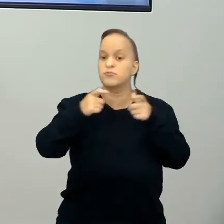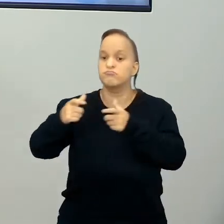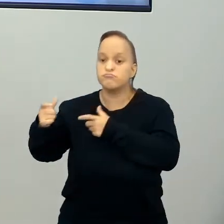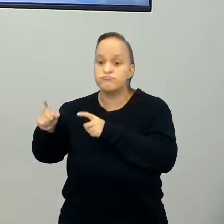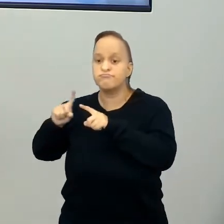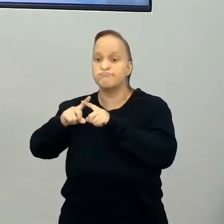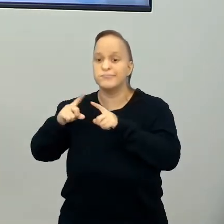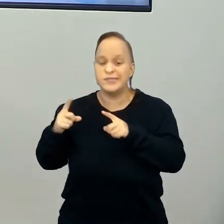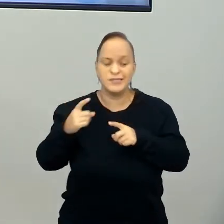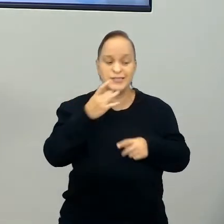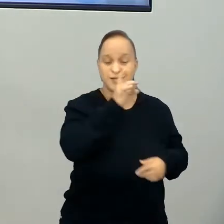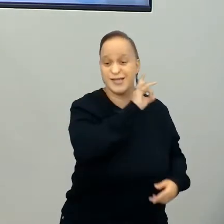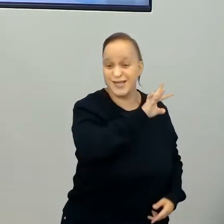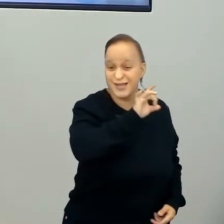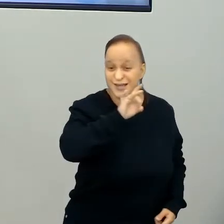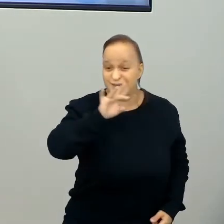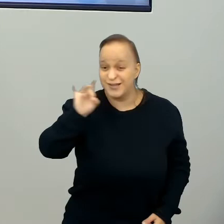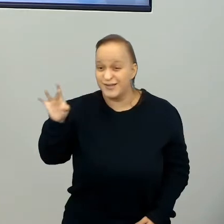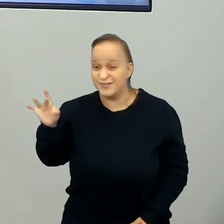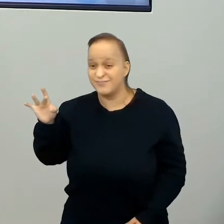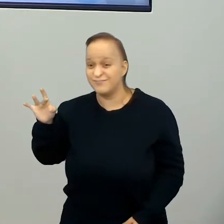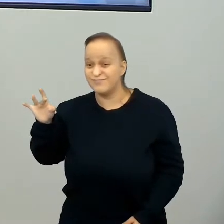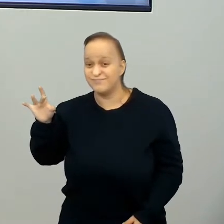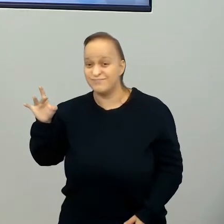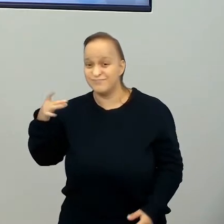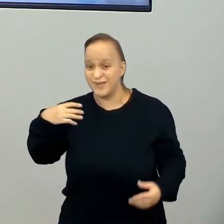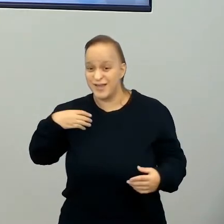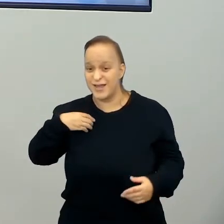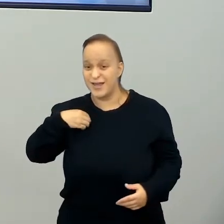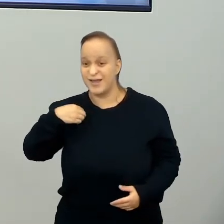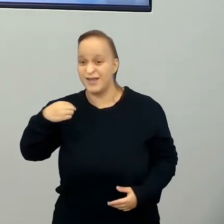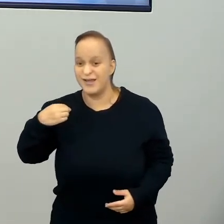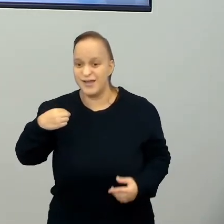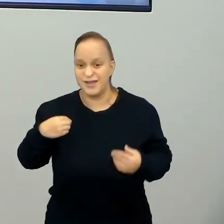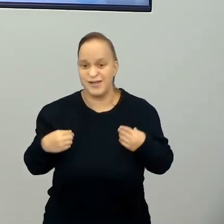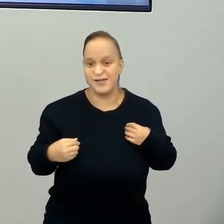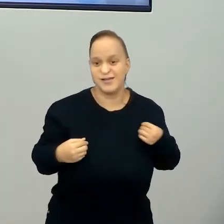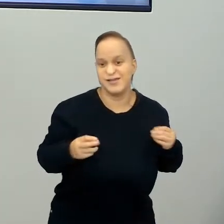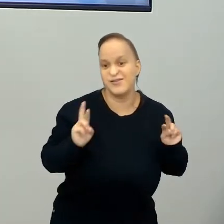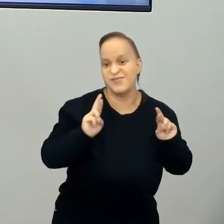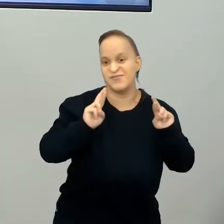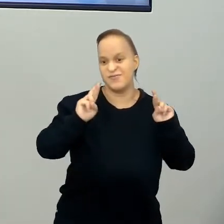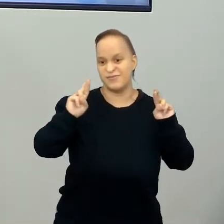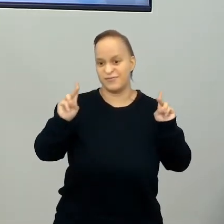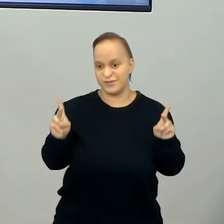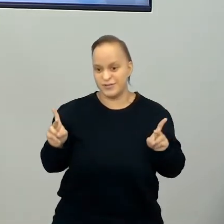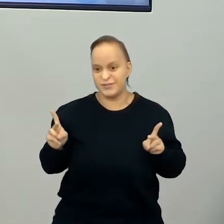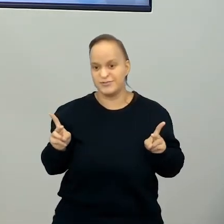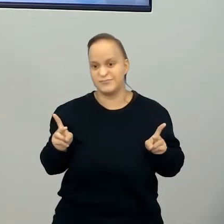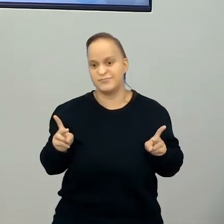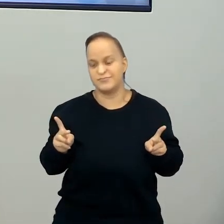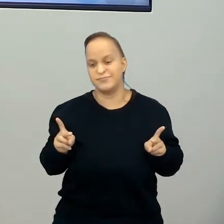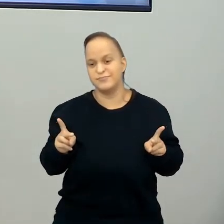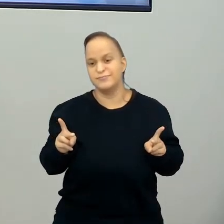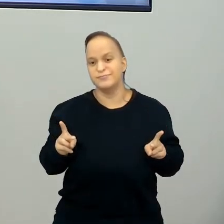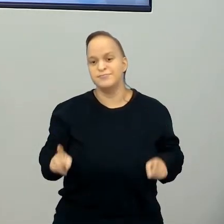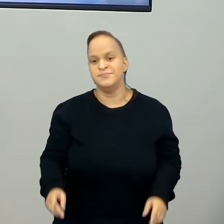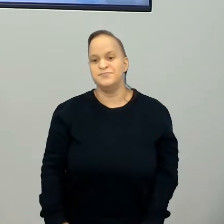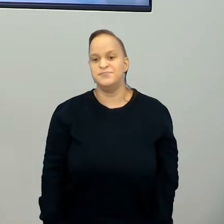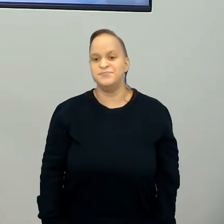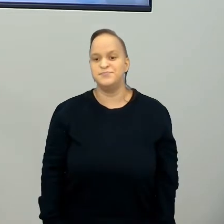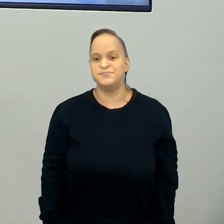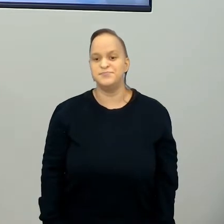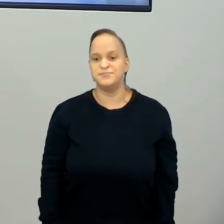mim diferente. Mas isso não significa que eu não seja a mesma pessoa, tá? Vai aparecer aí de novo para vocês, né? Que